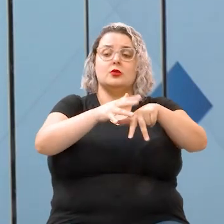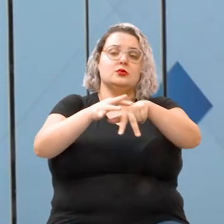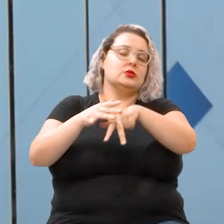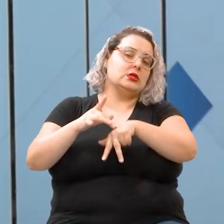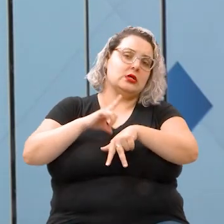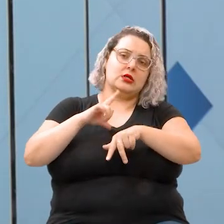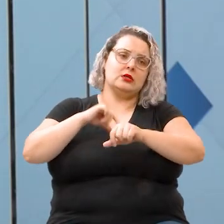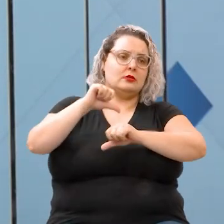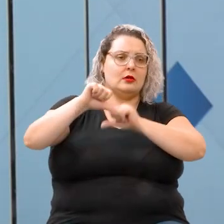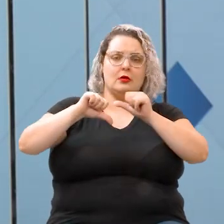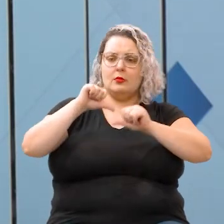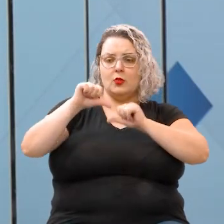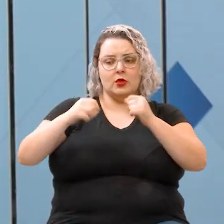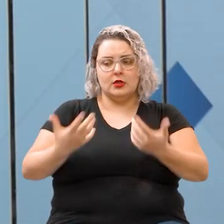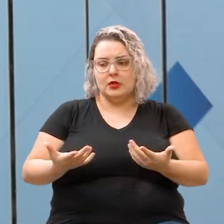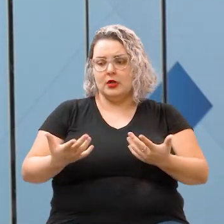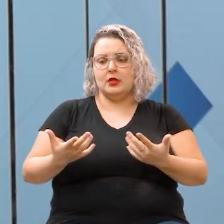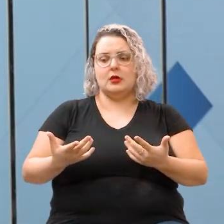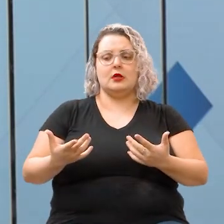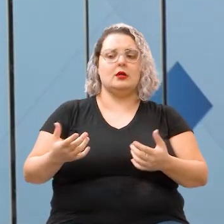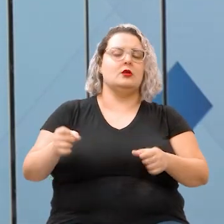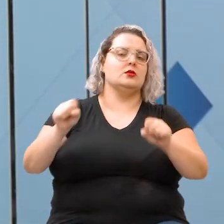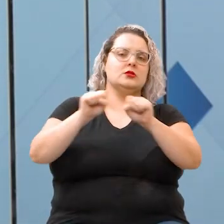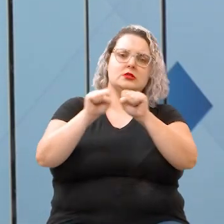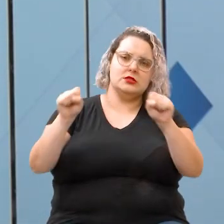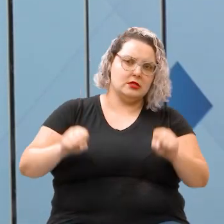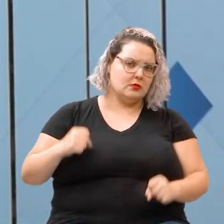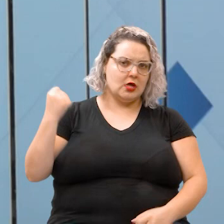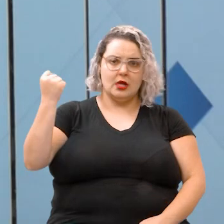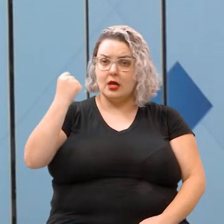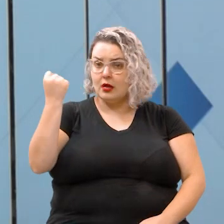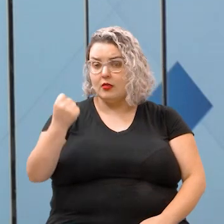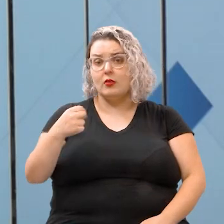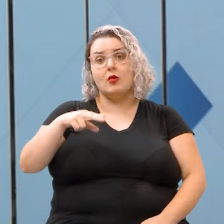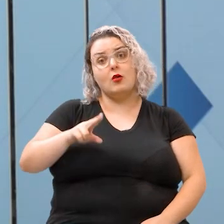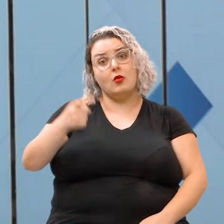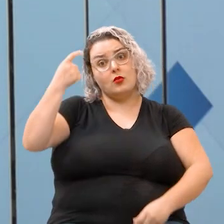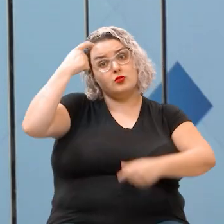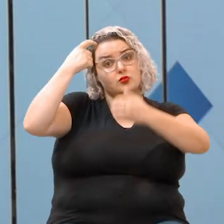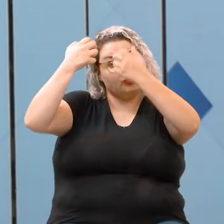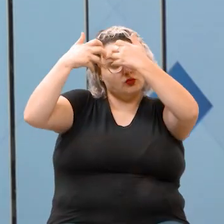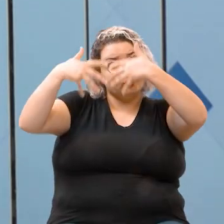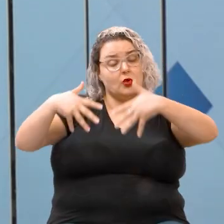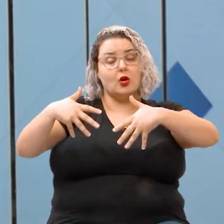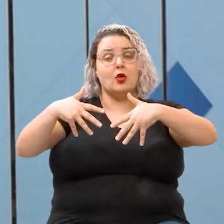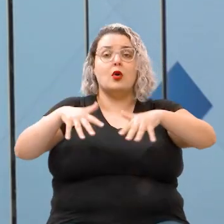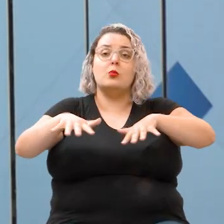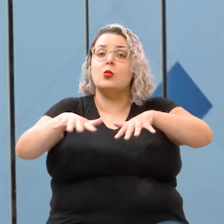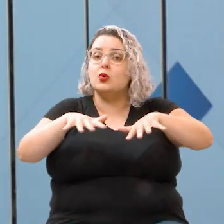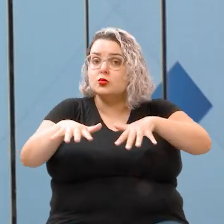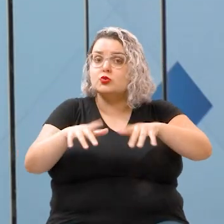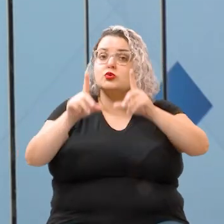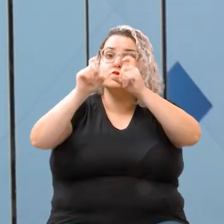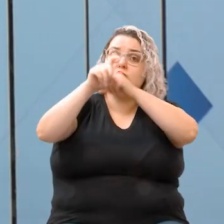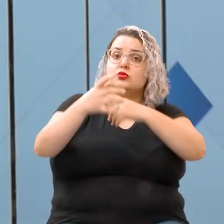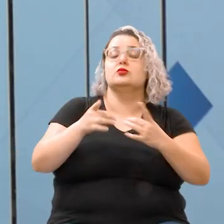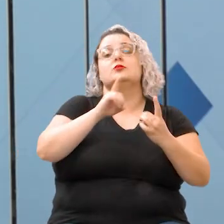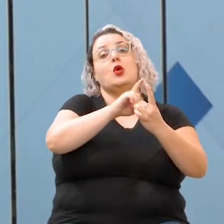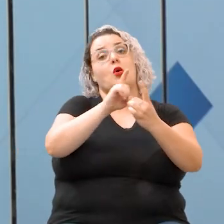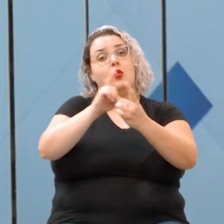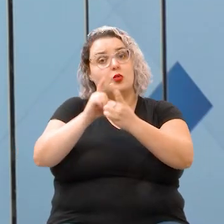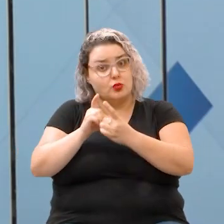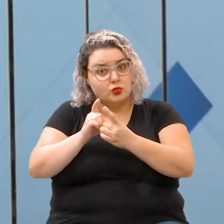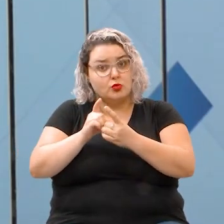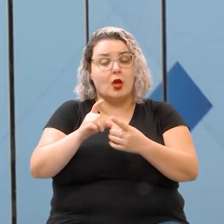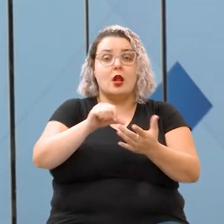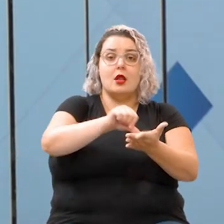têm alguma alteração sistêmica grave ou alguma alteração neurológica, motora, que seja difícil esse atendimento